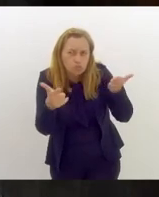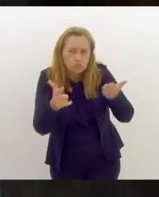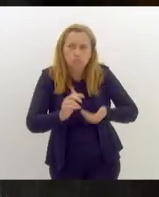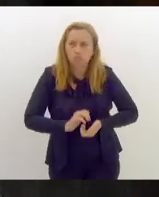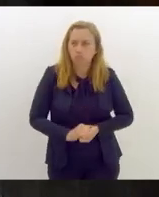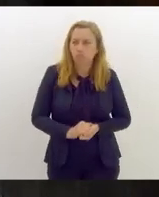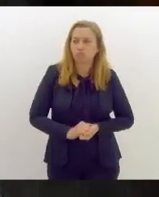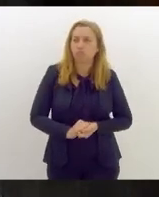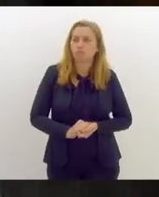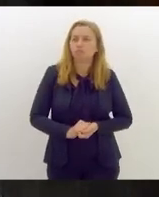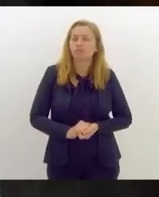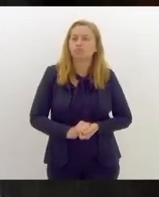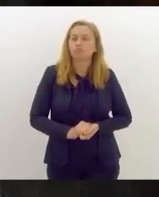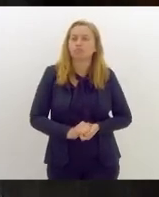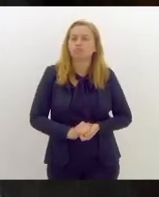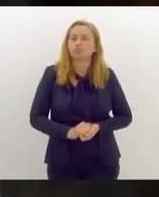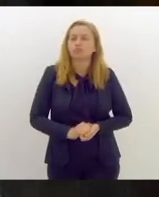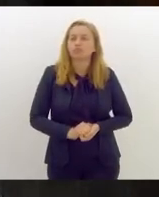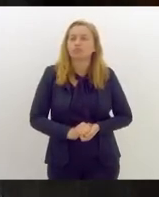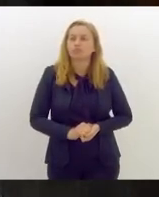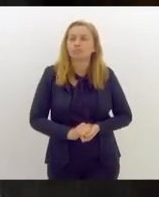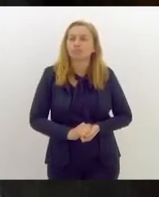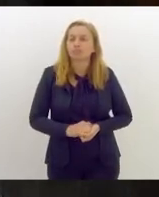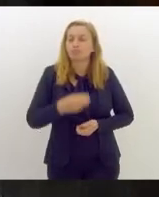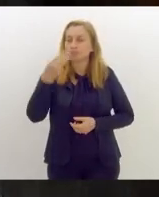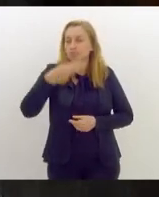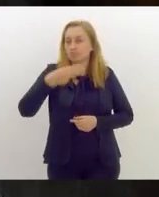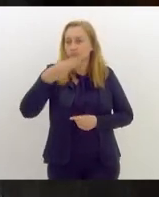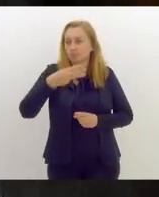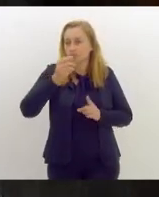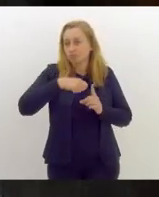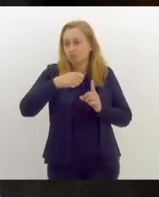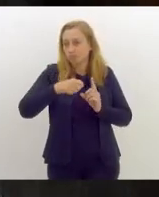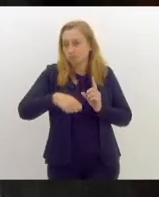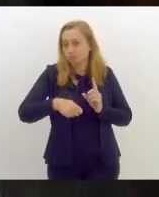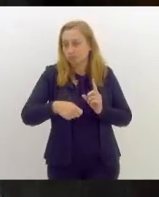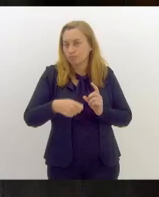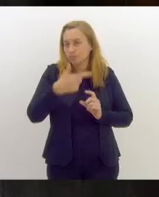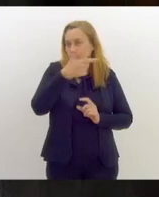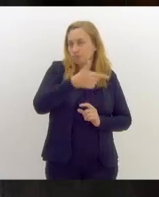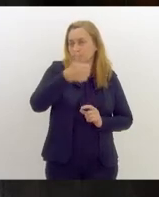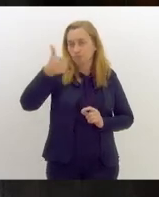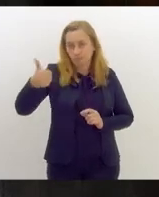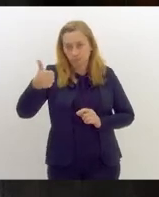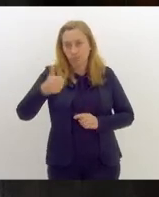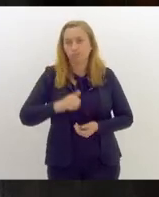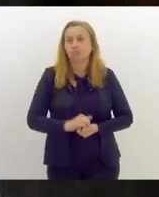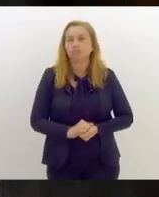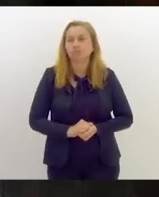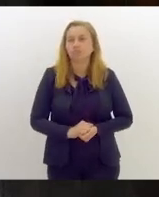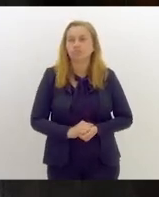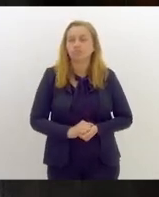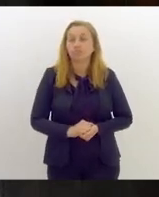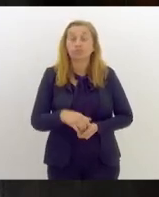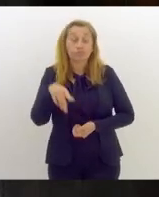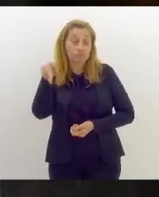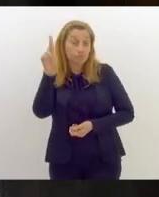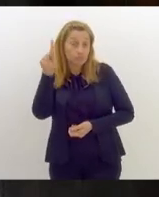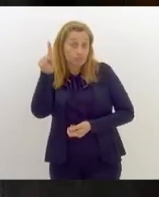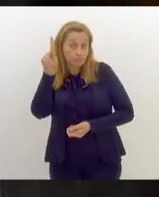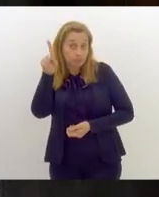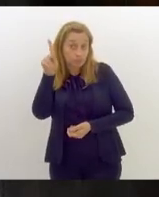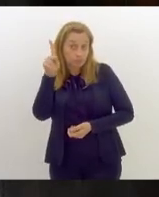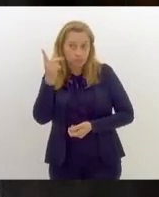que no terceiro trimestre de 2021 a Petrobras